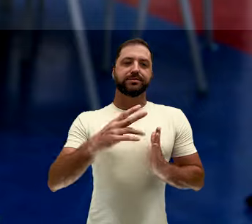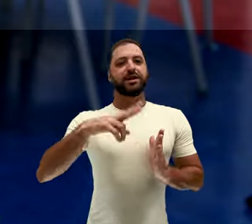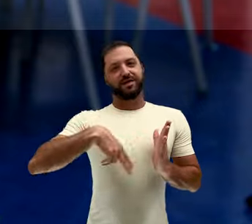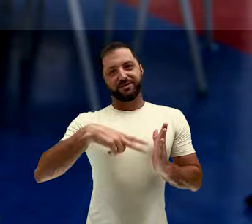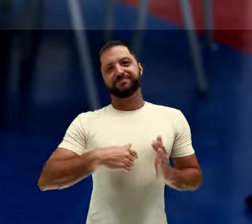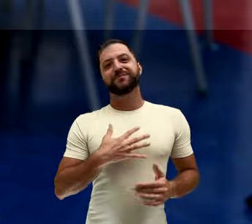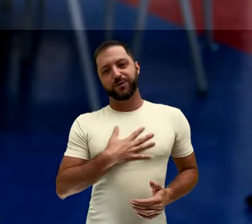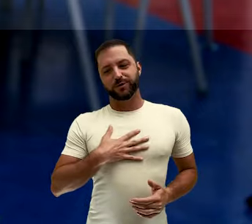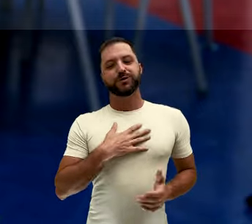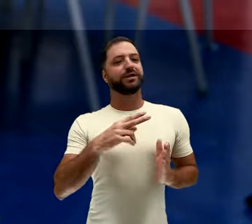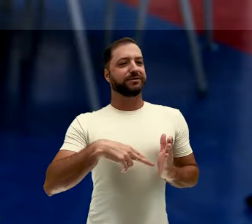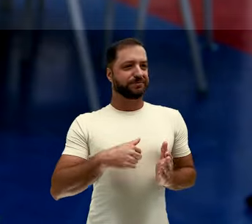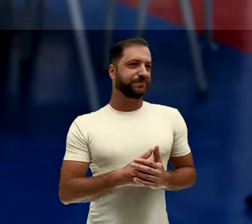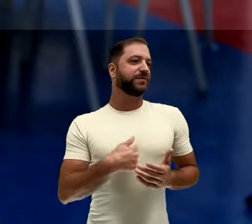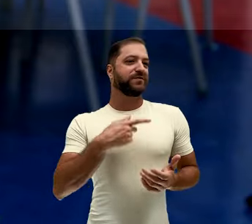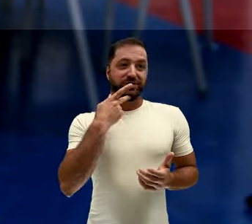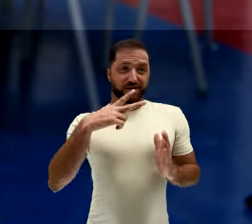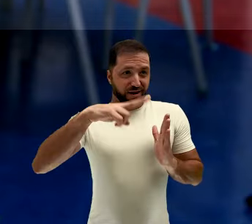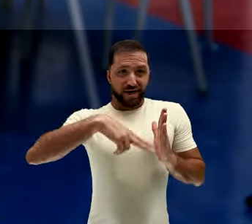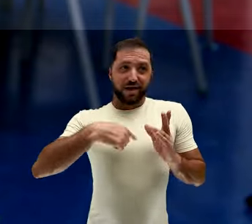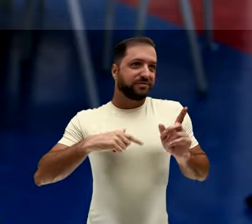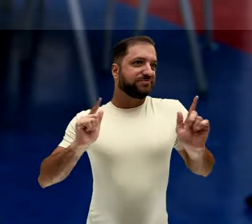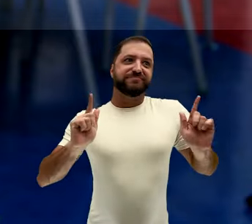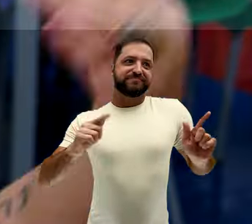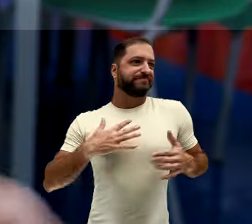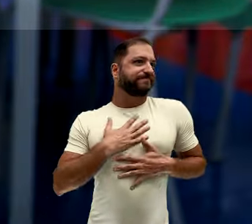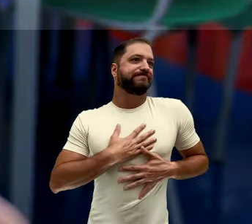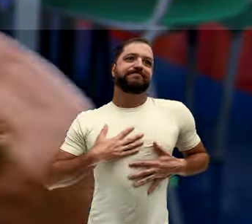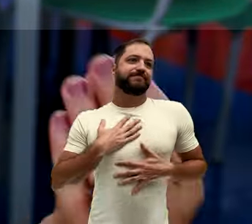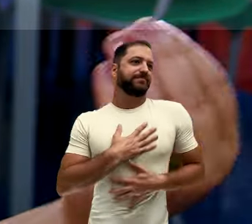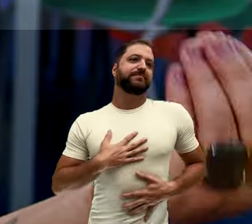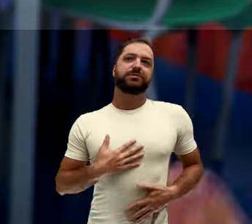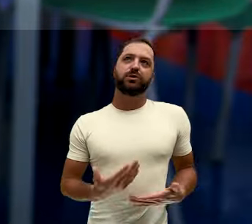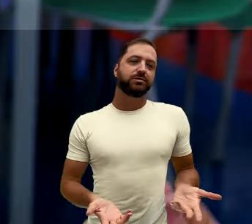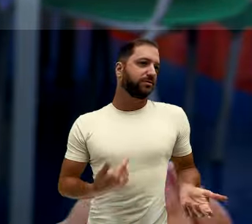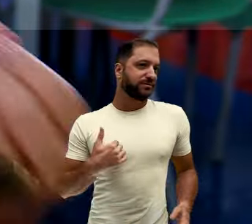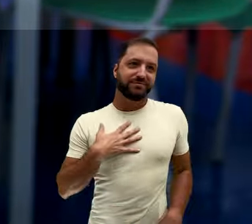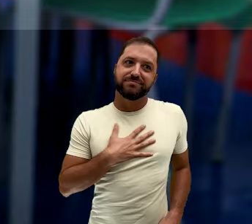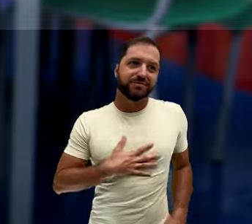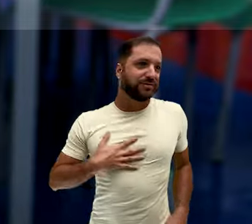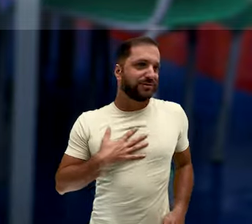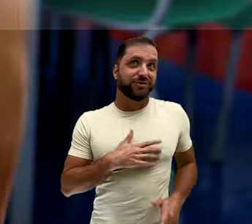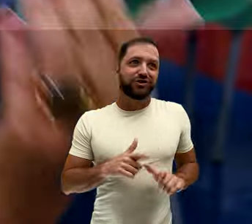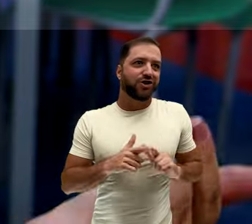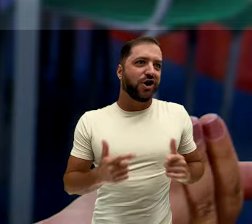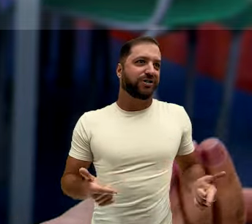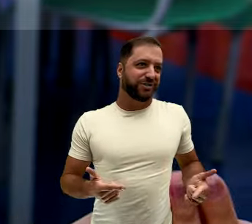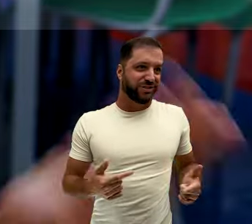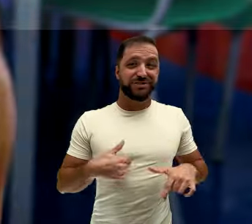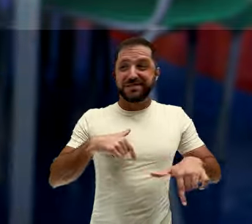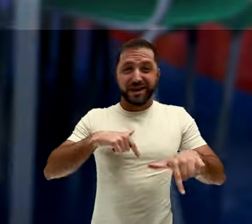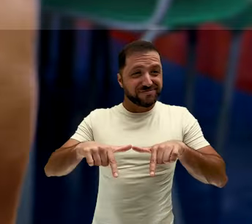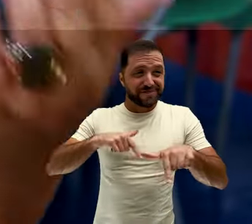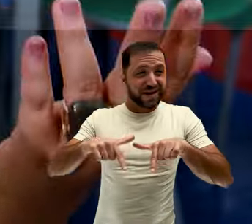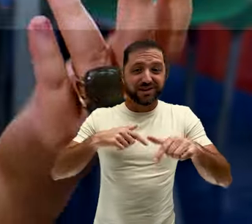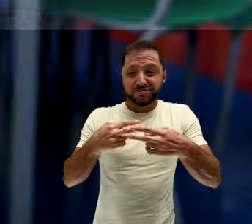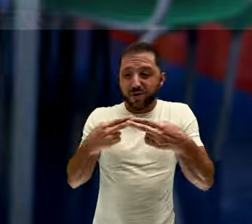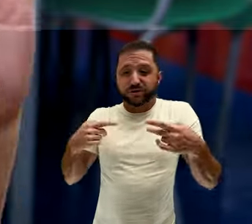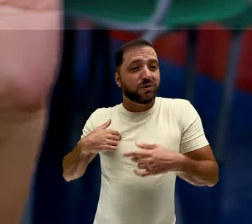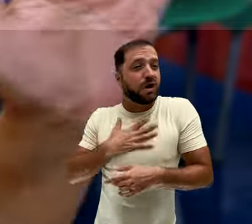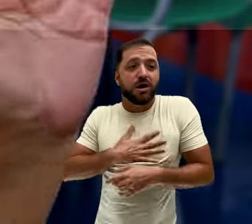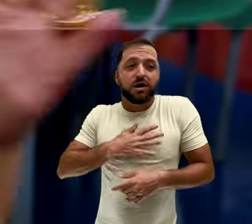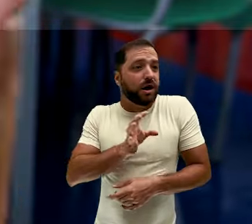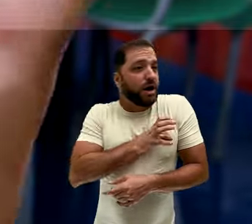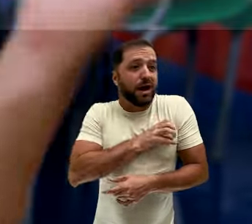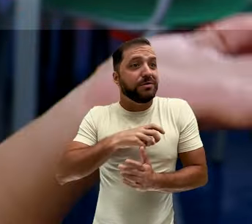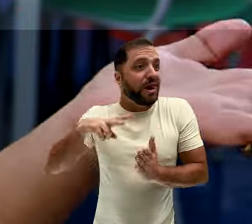Gosto muito de ler. Eu falo para eles que a leitura é o meu hobby. Eu tenho a imensa sorte de trabalhar todos os dias com aquilo que é